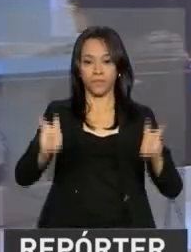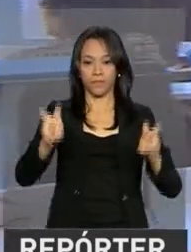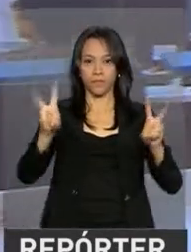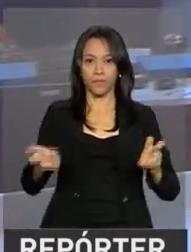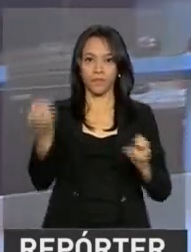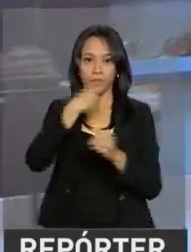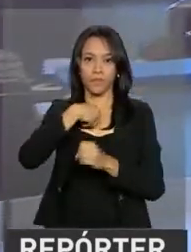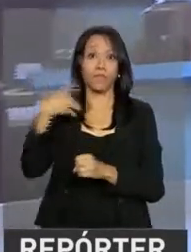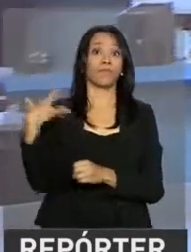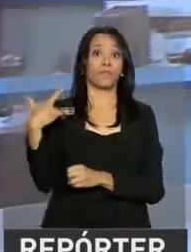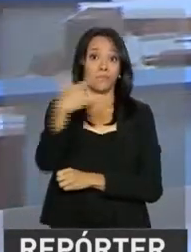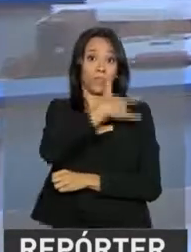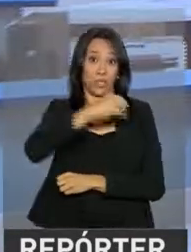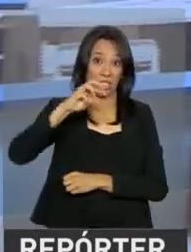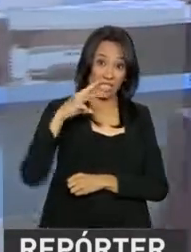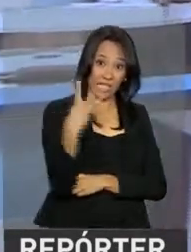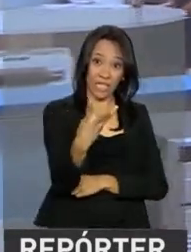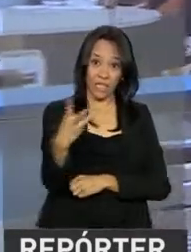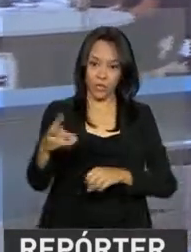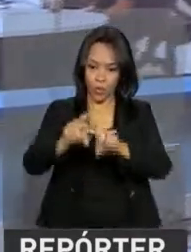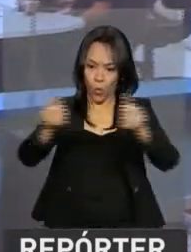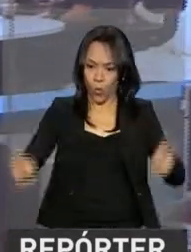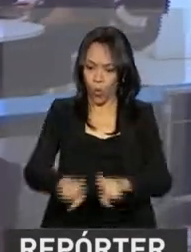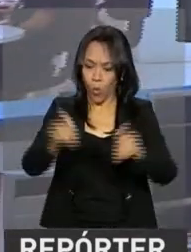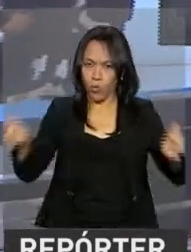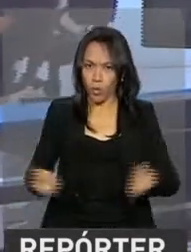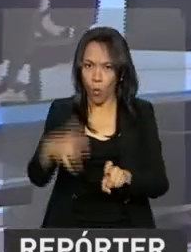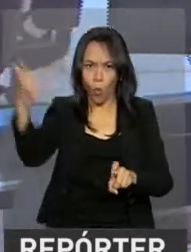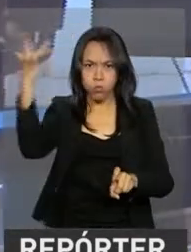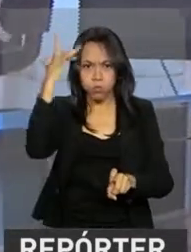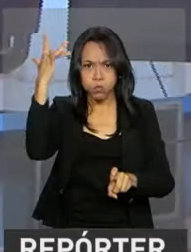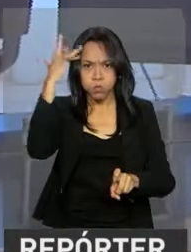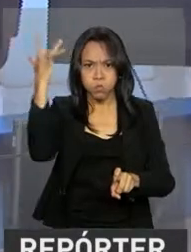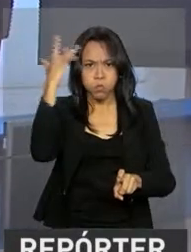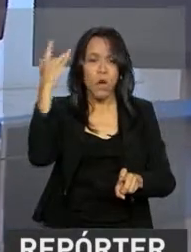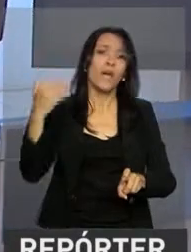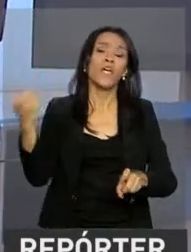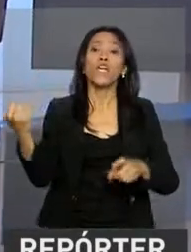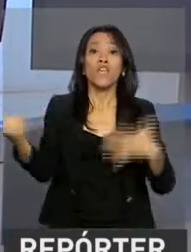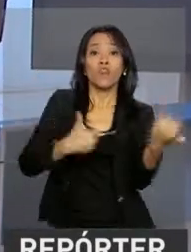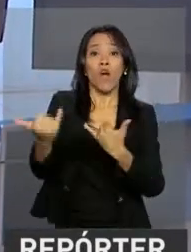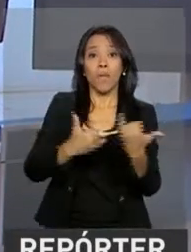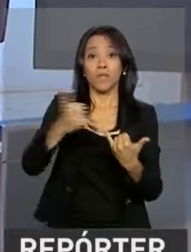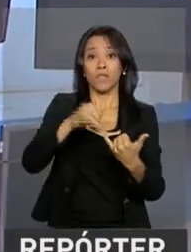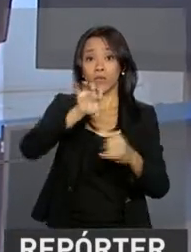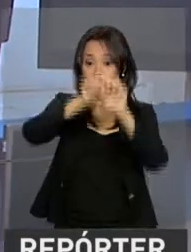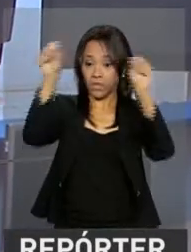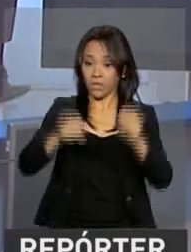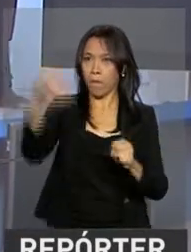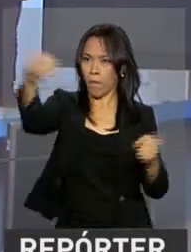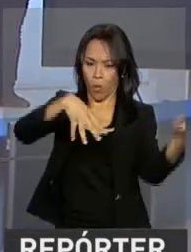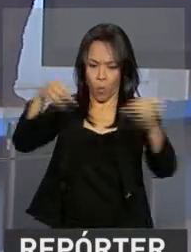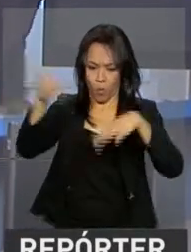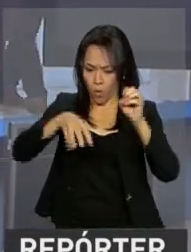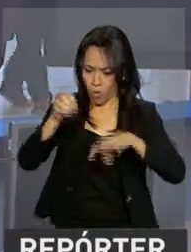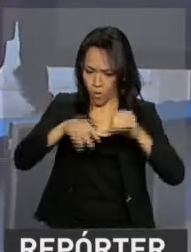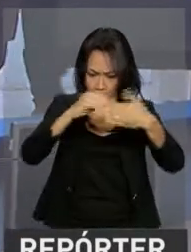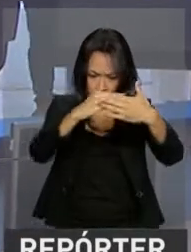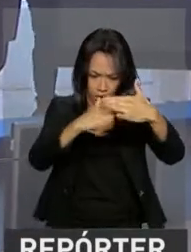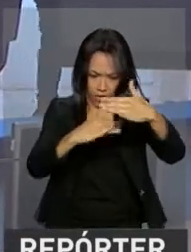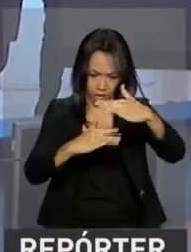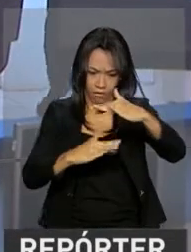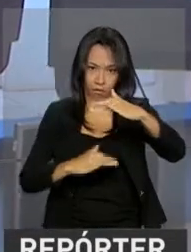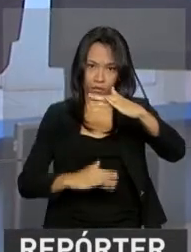três novos super computadores vão unificar a as informações dos pacientes do sistema único de saúde o sus a